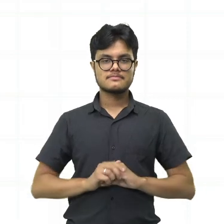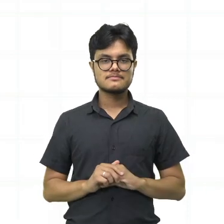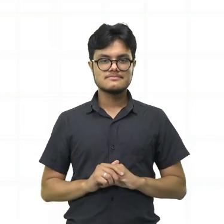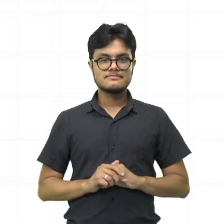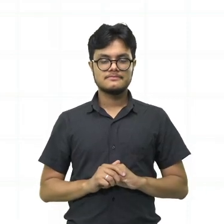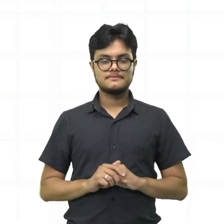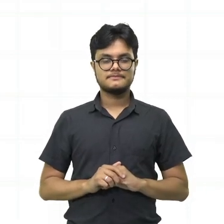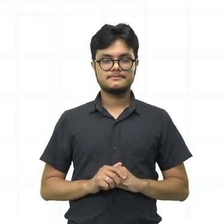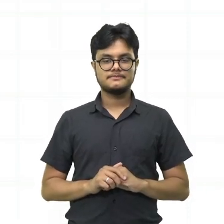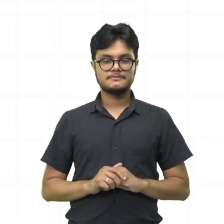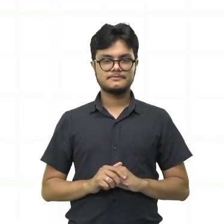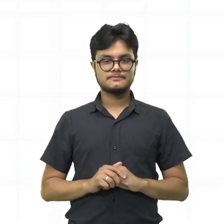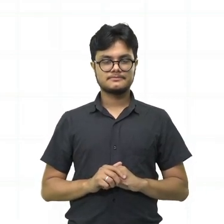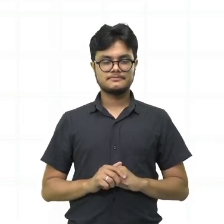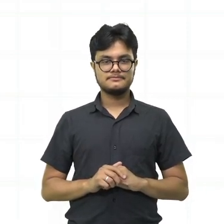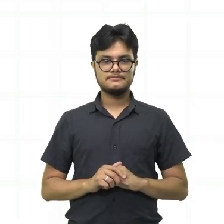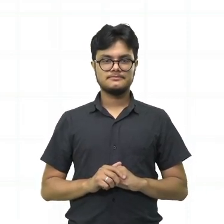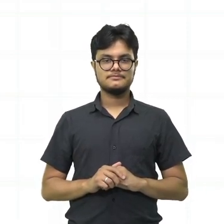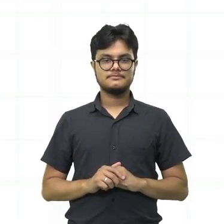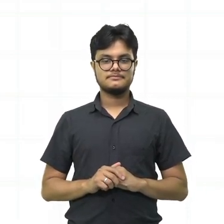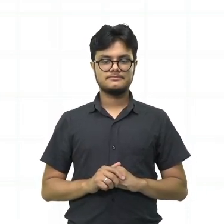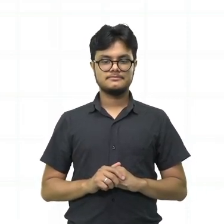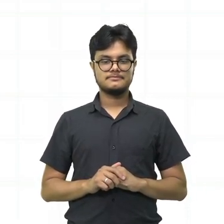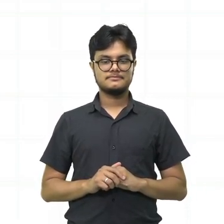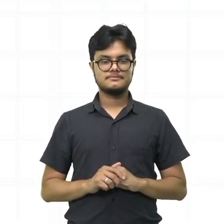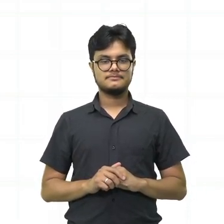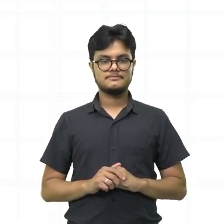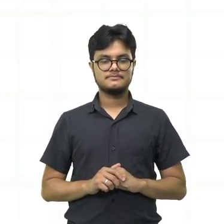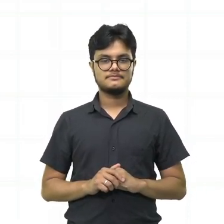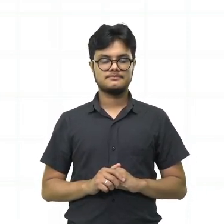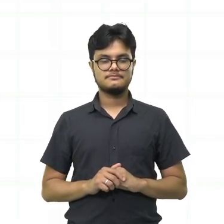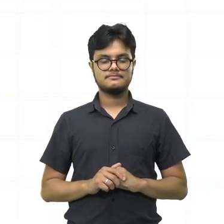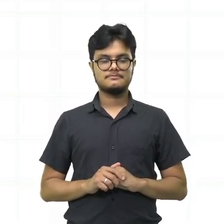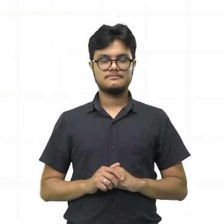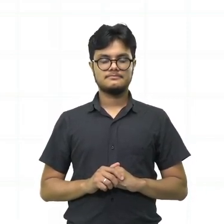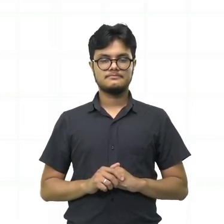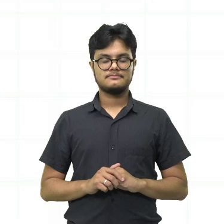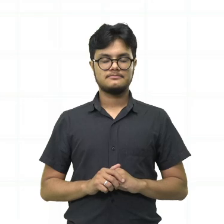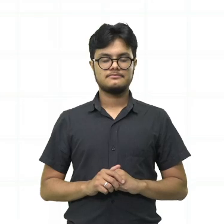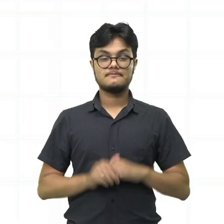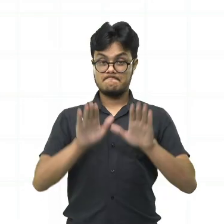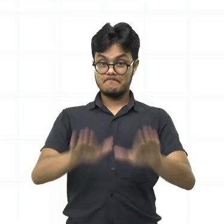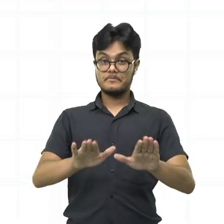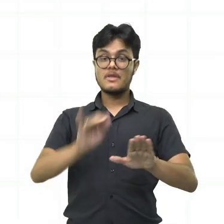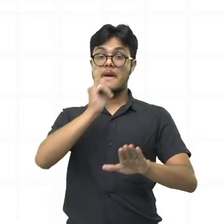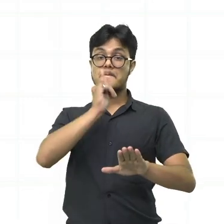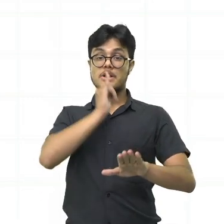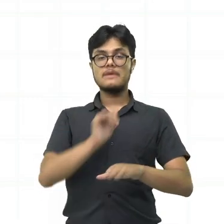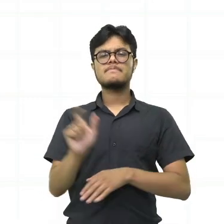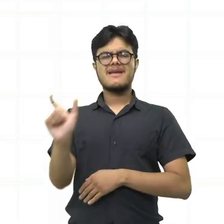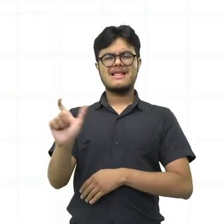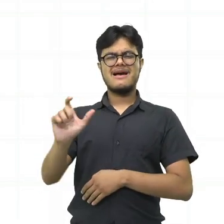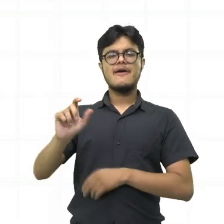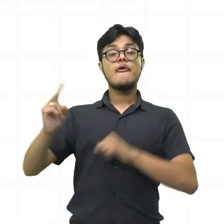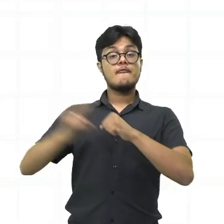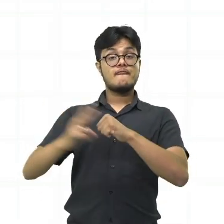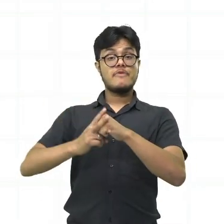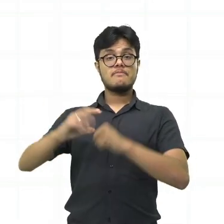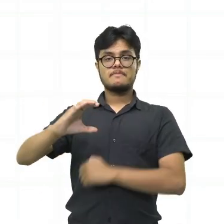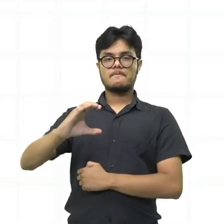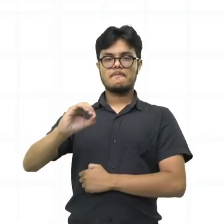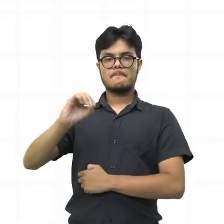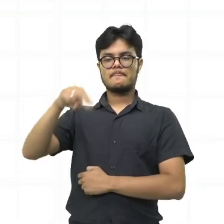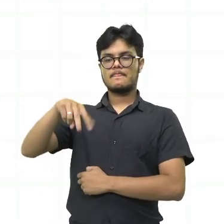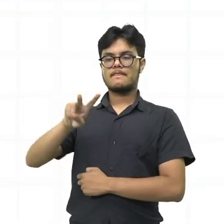podem fazer um apelo à emoção. Lembram que eu falei que a argumentação, o verbo convencer, sempre vai estar ligado aqui